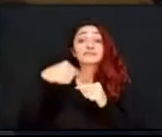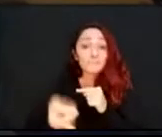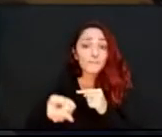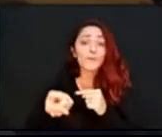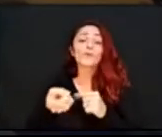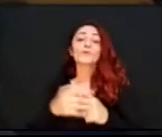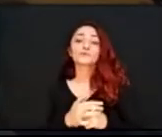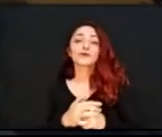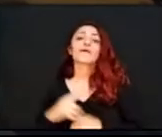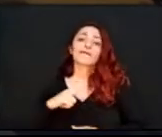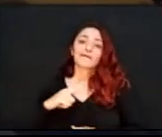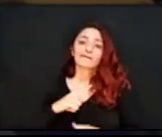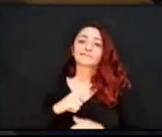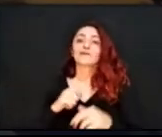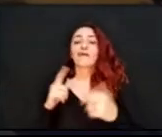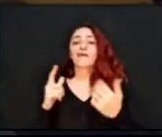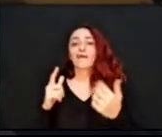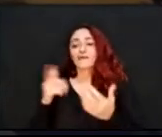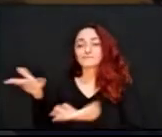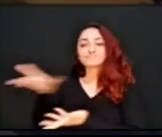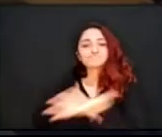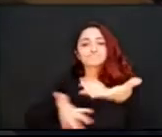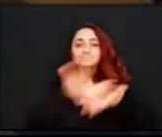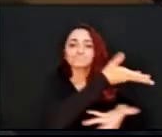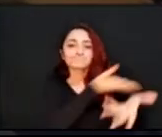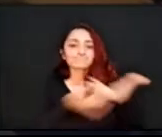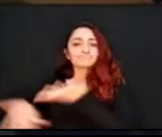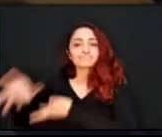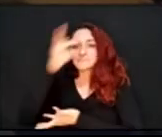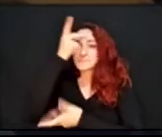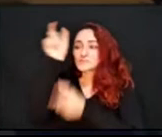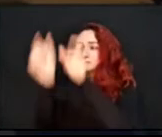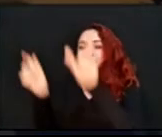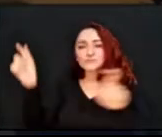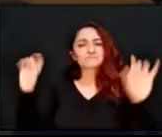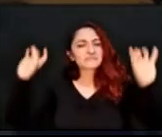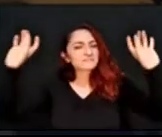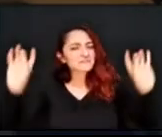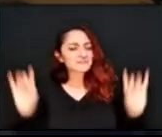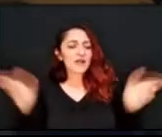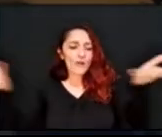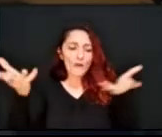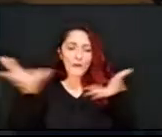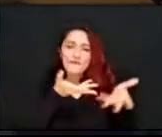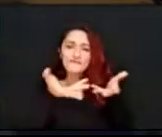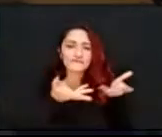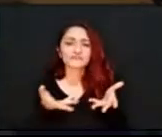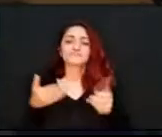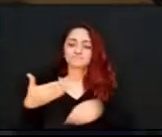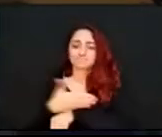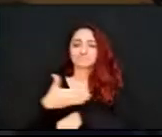no nosso ciclo de painéis com alguns dos convidados mais que especiais que a gente chamou para esse evento a